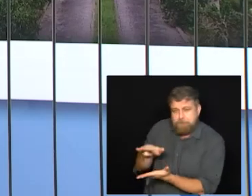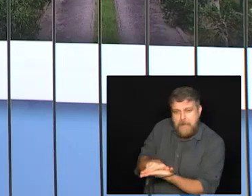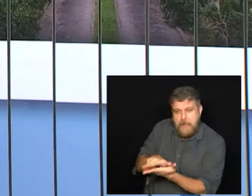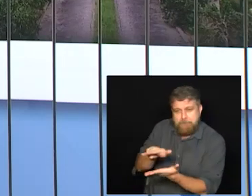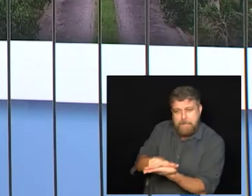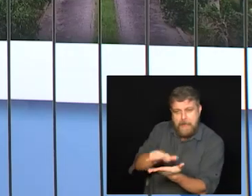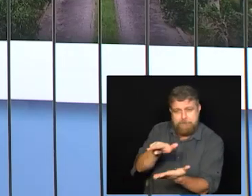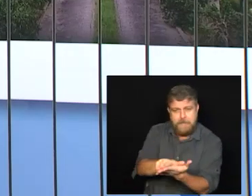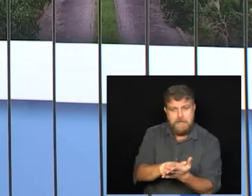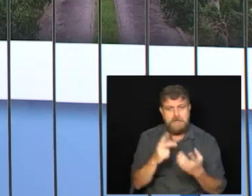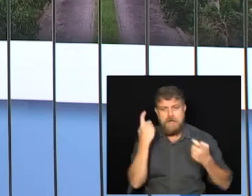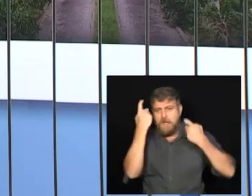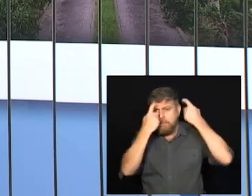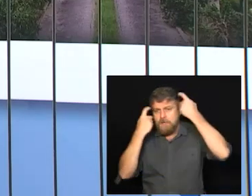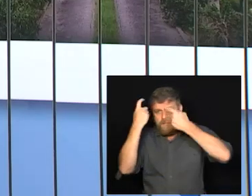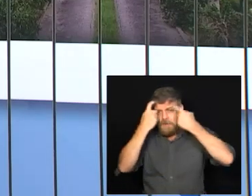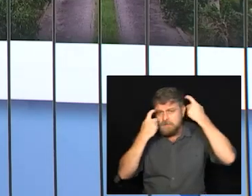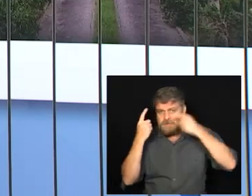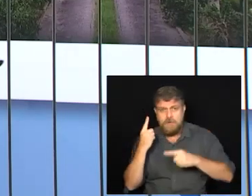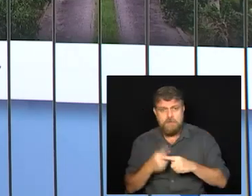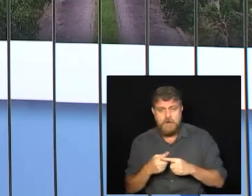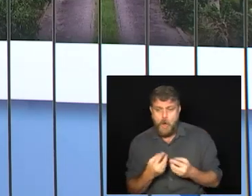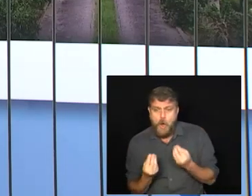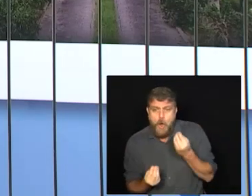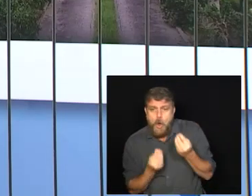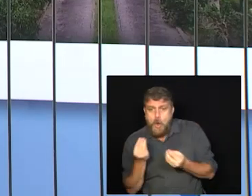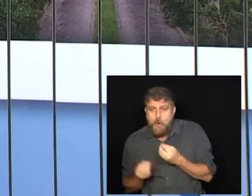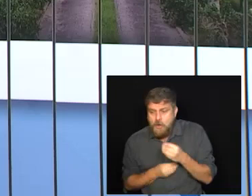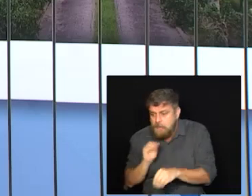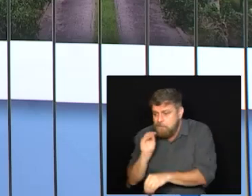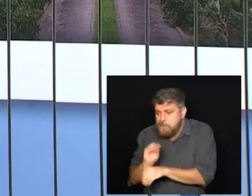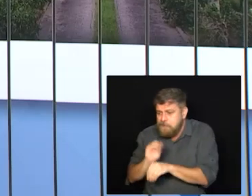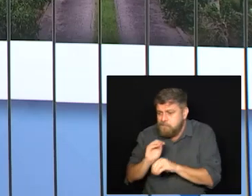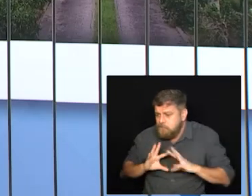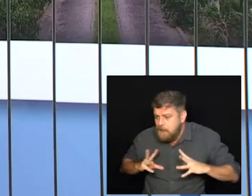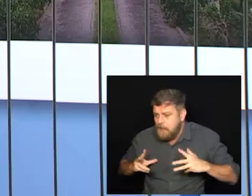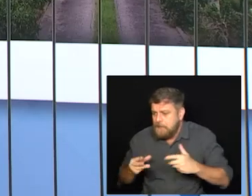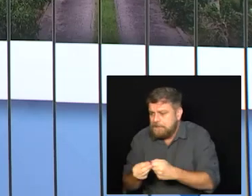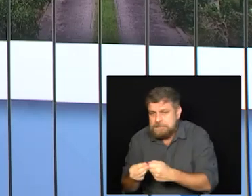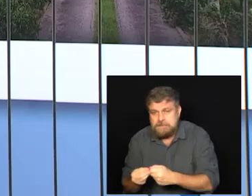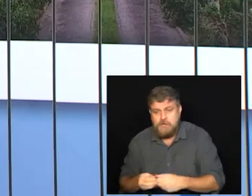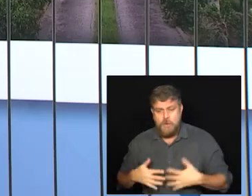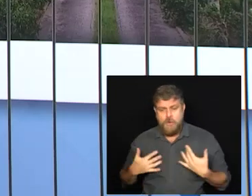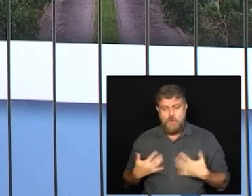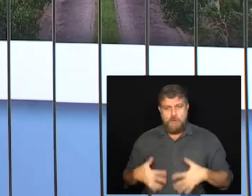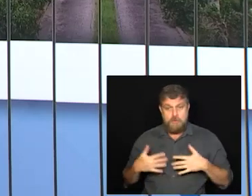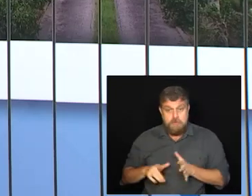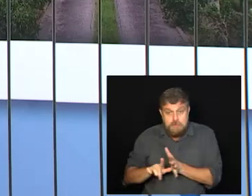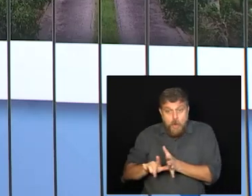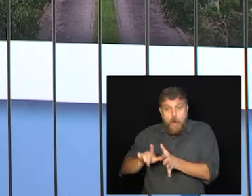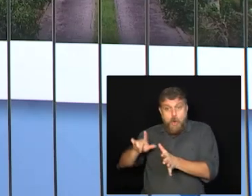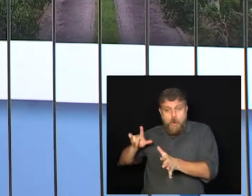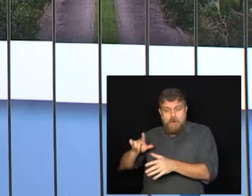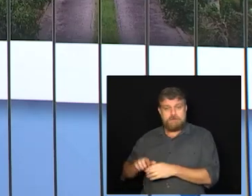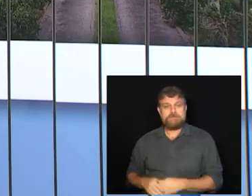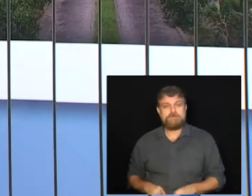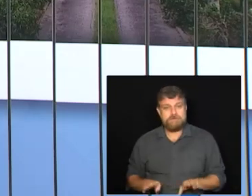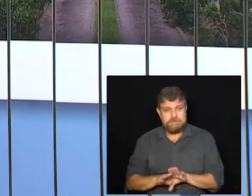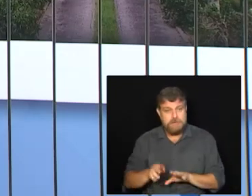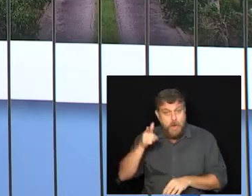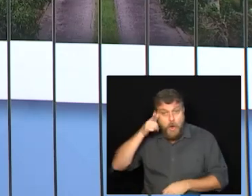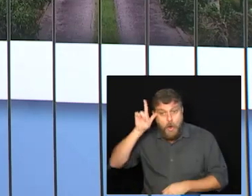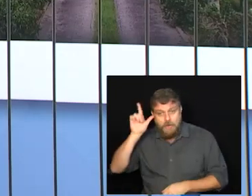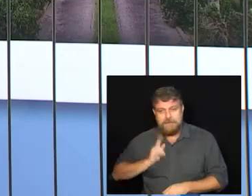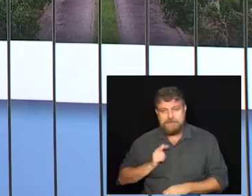ocupados. E é uma preocupação justamente que como atender a toda essa população. Ontem nós tivemos, então, uma coletiva através de